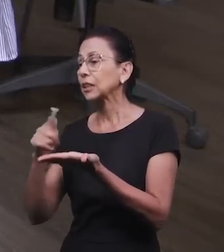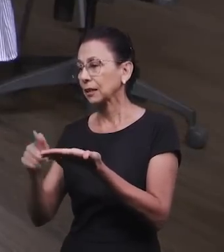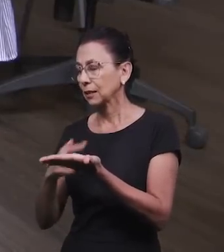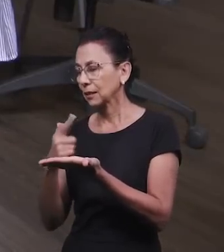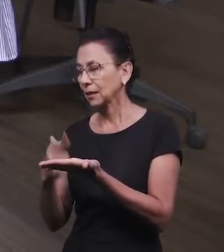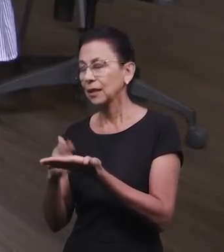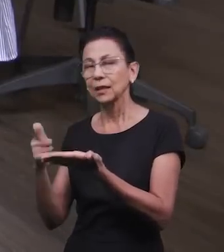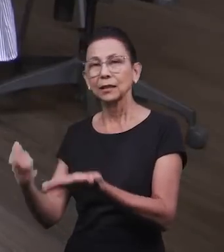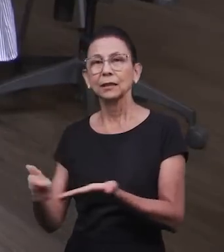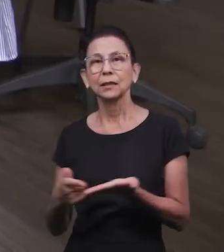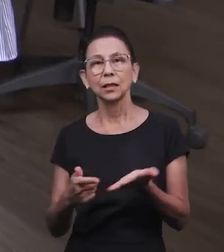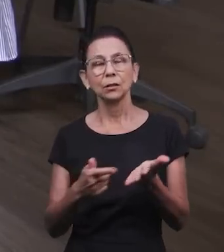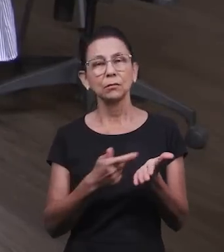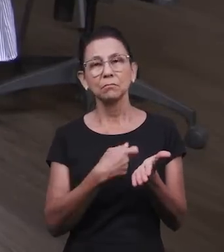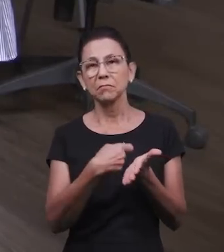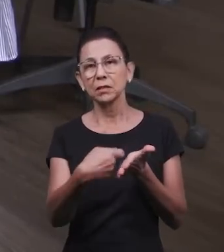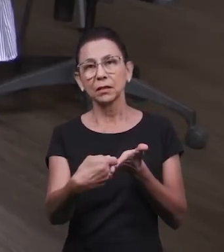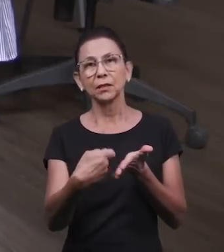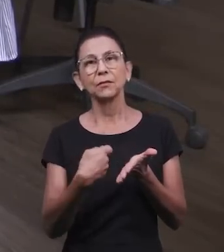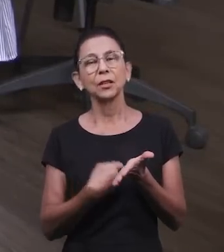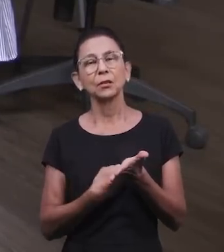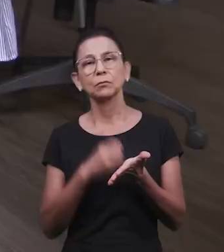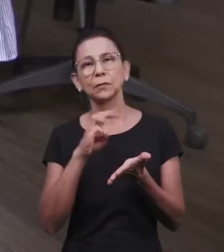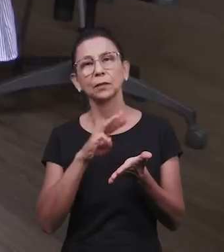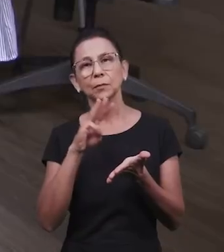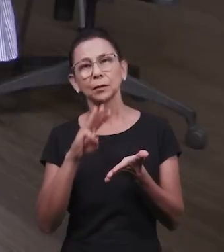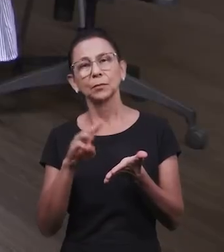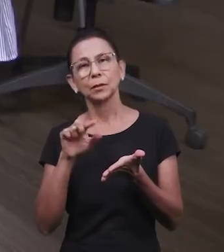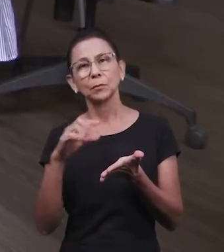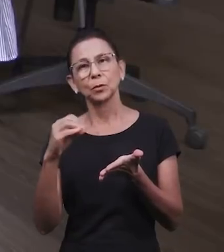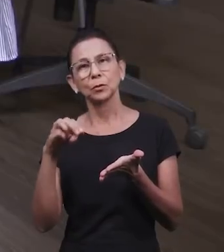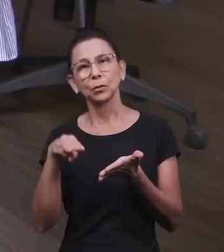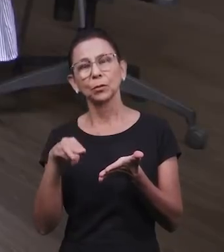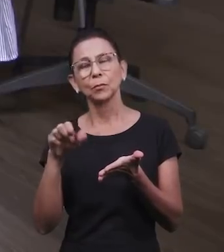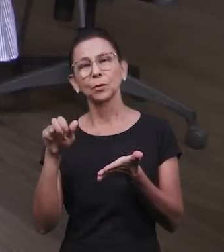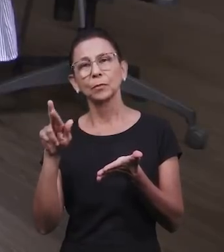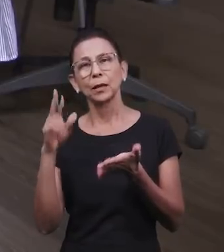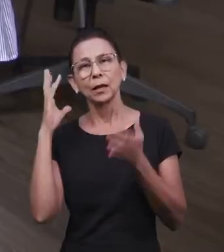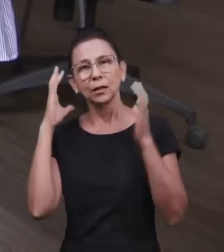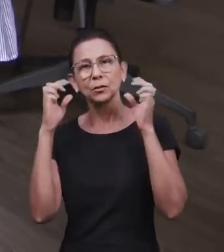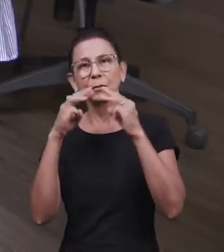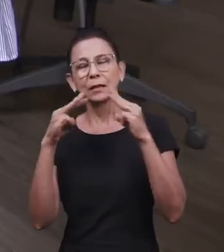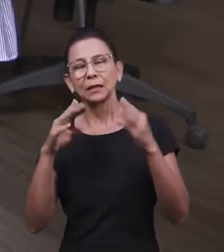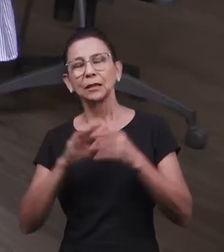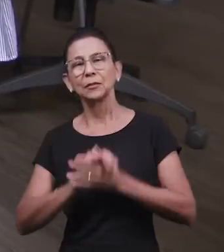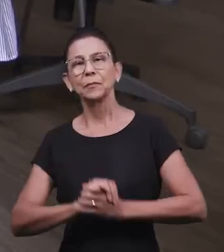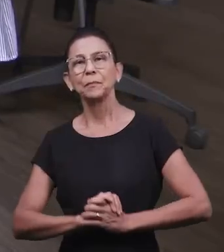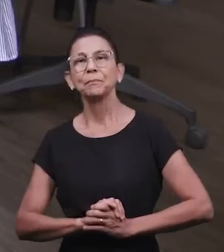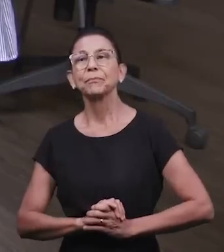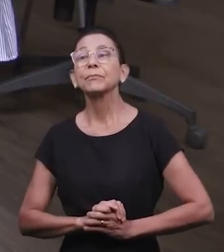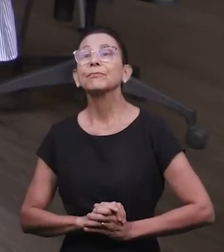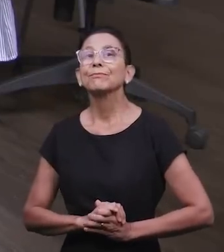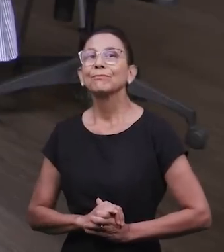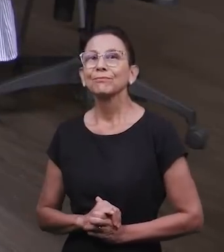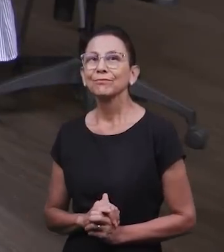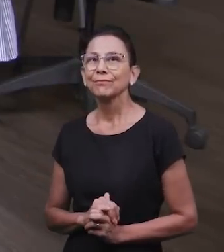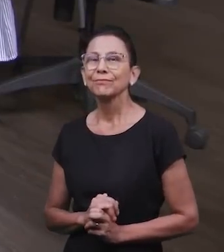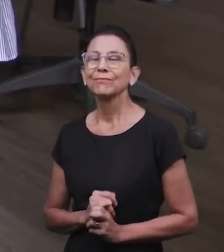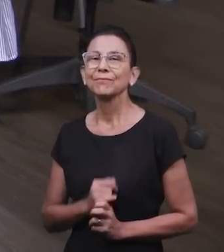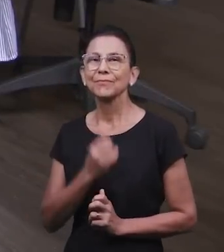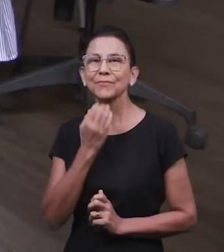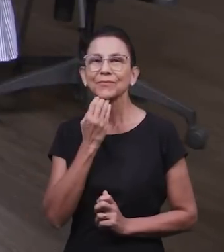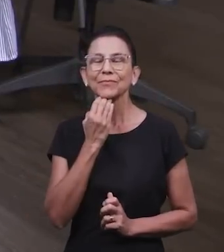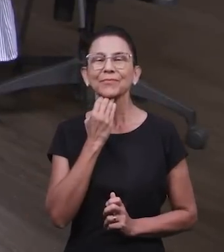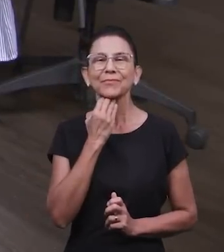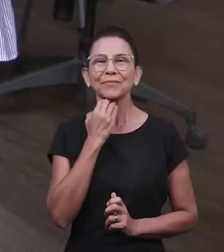www.radiomanaim.com.br. E ali, isso tem alguns anos, a rádio estava ainda nos seus primeiros anos de existência, e ali caiu